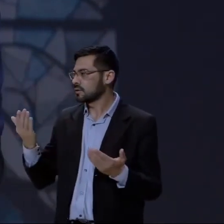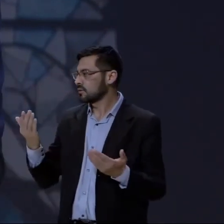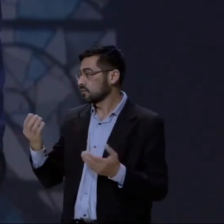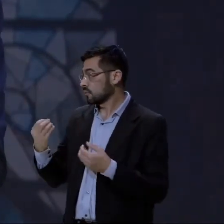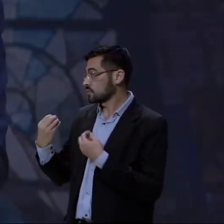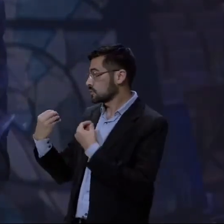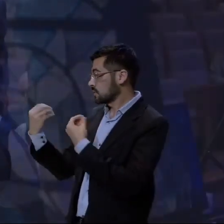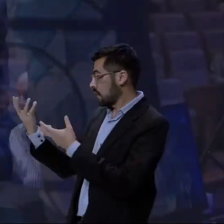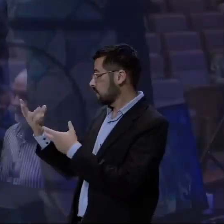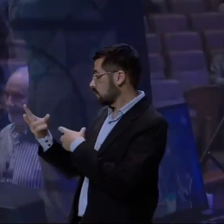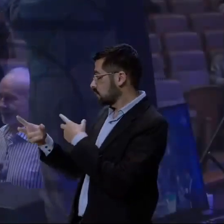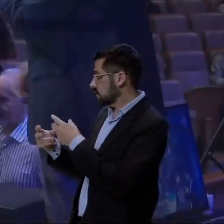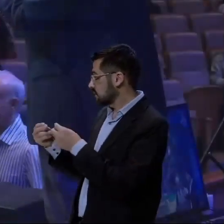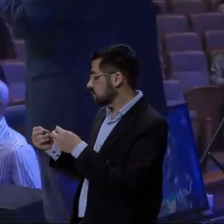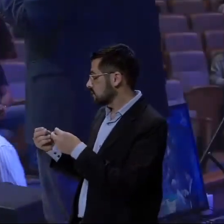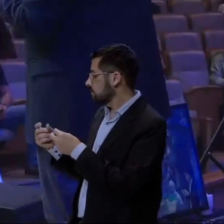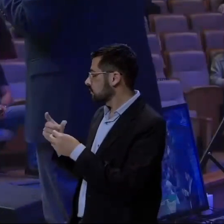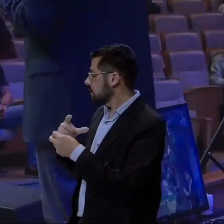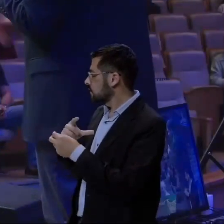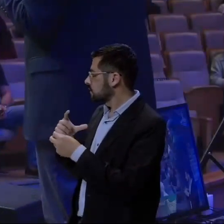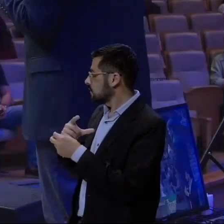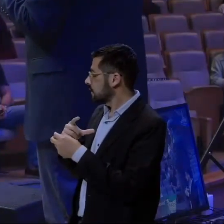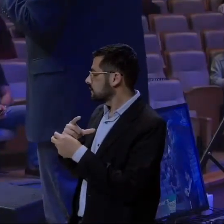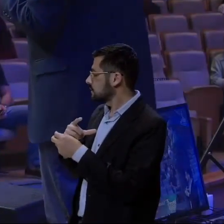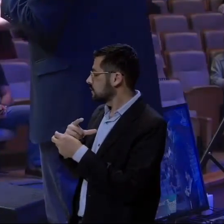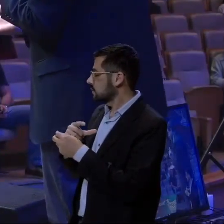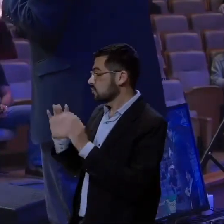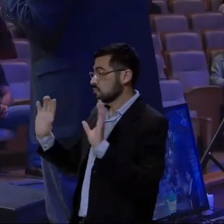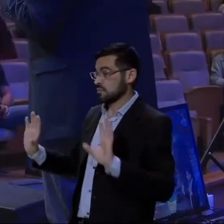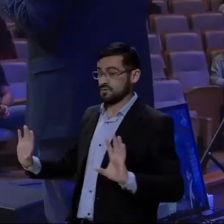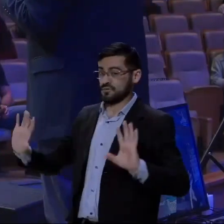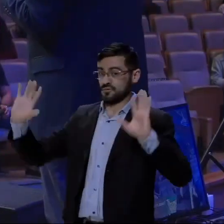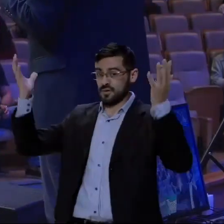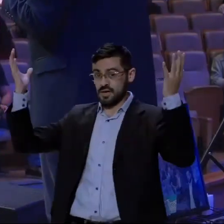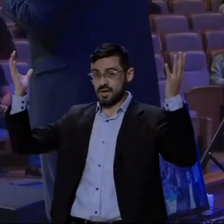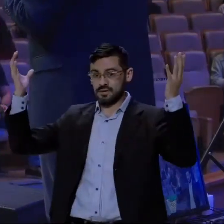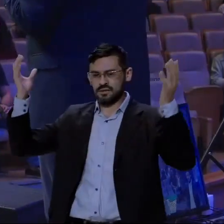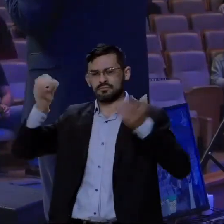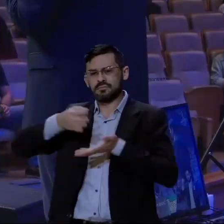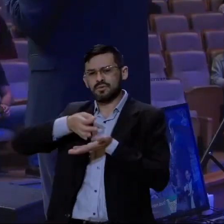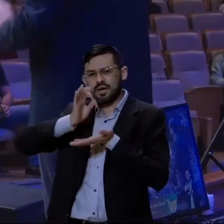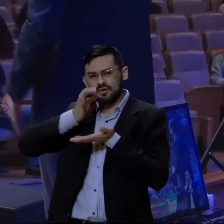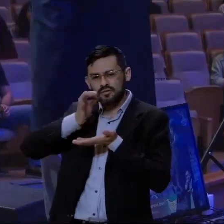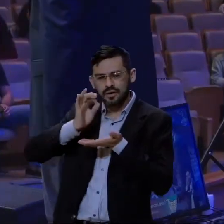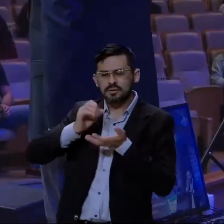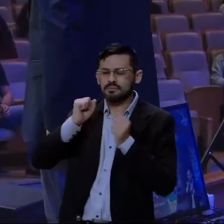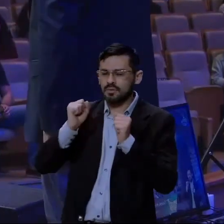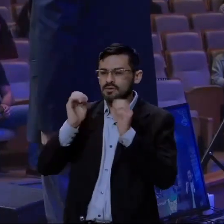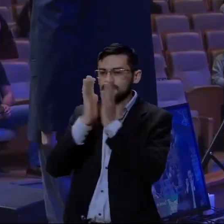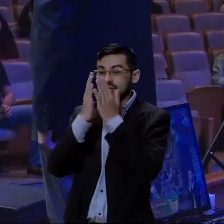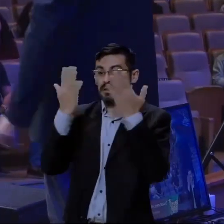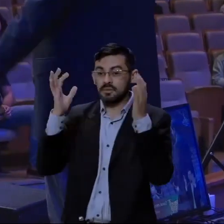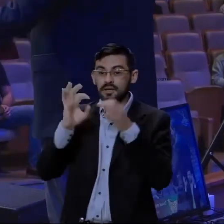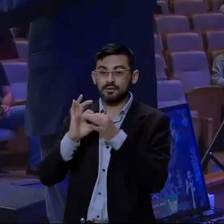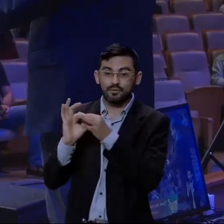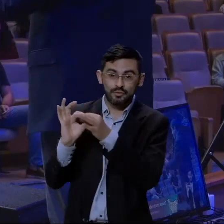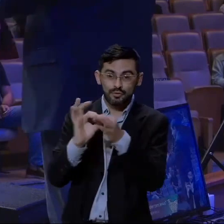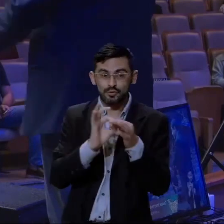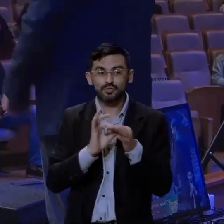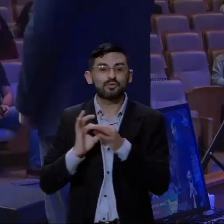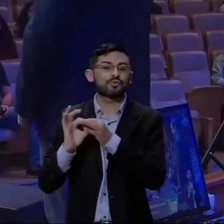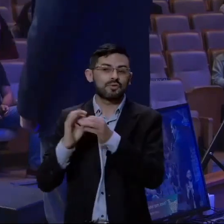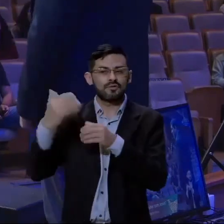entregar o convite para vocês. Nós temos um convite, uma festa, um café para você celebrar com a gente. Então